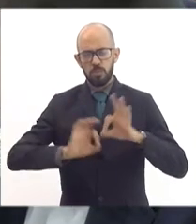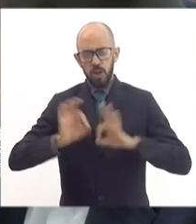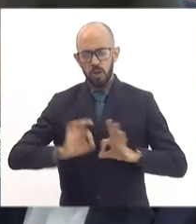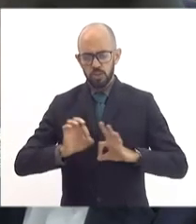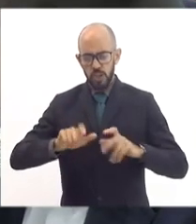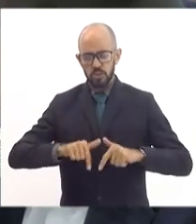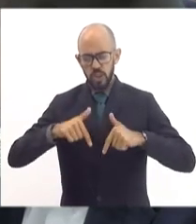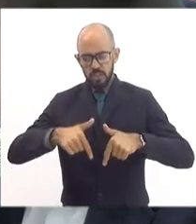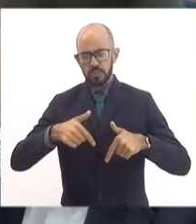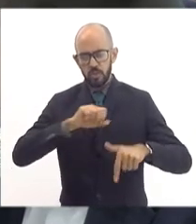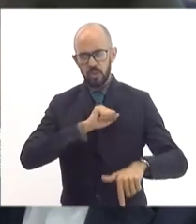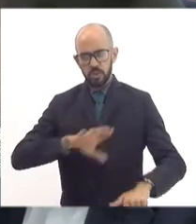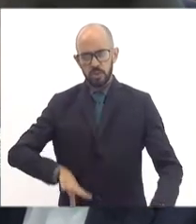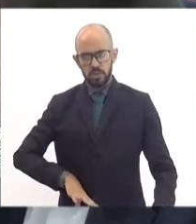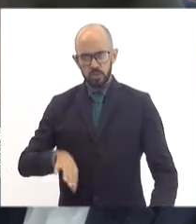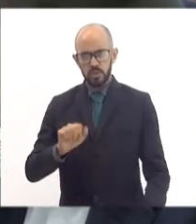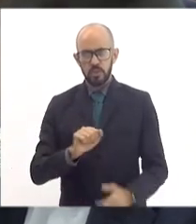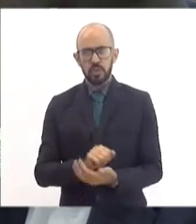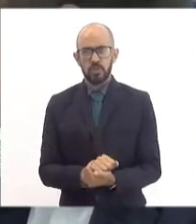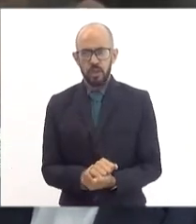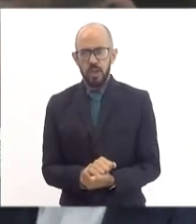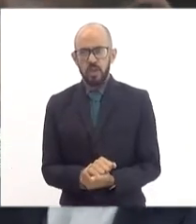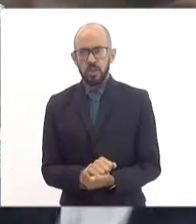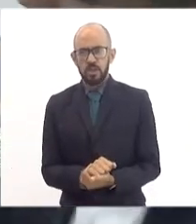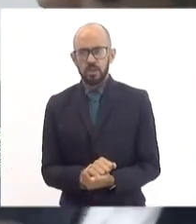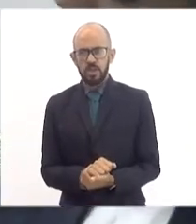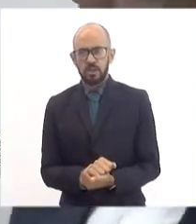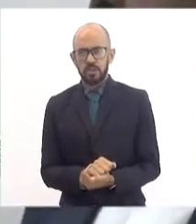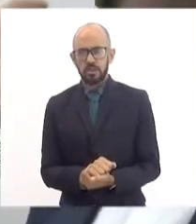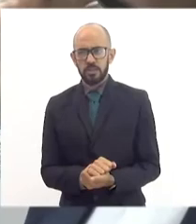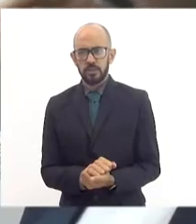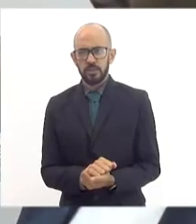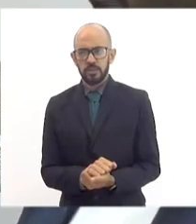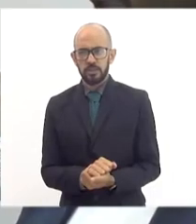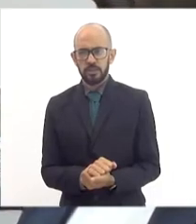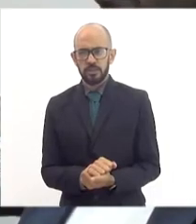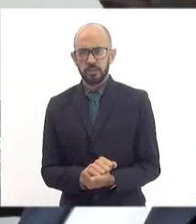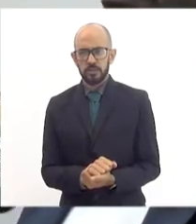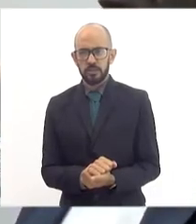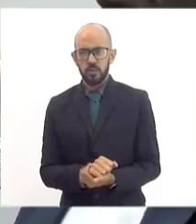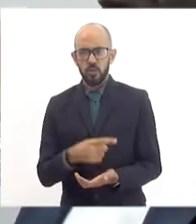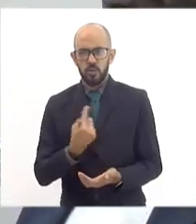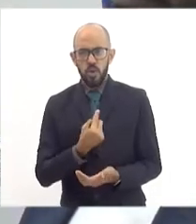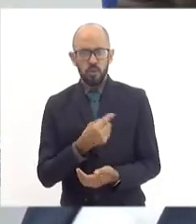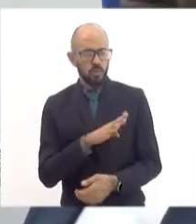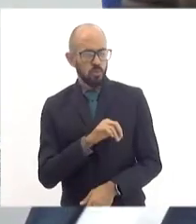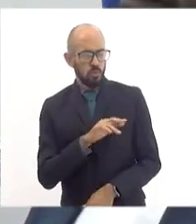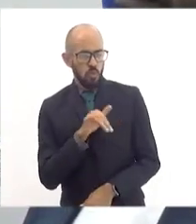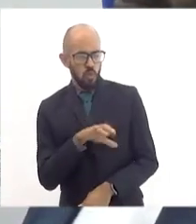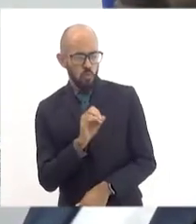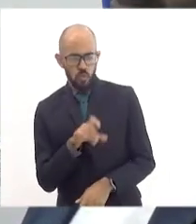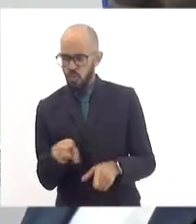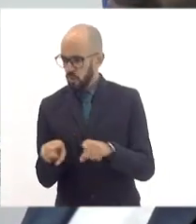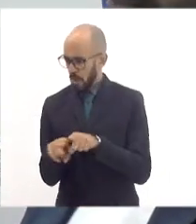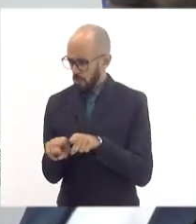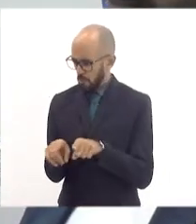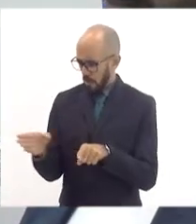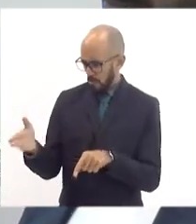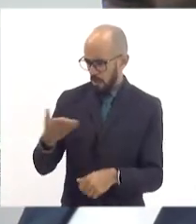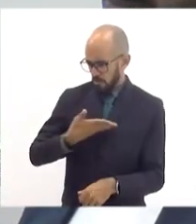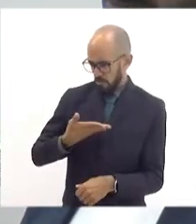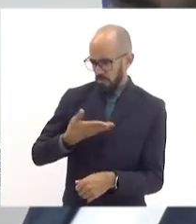André Siciliano, tem um novo nicho aí, né? Eu, o nosso Bruno Dauari é um